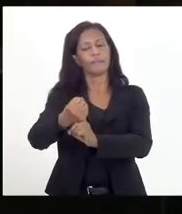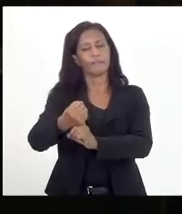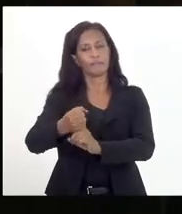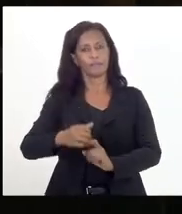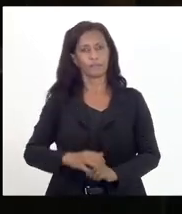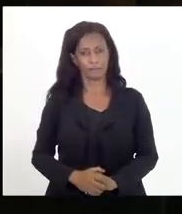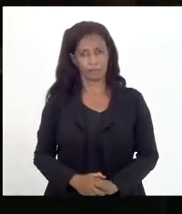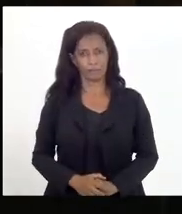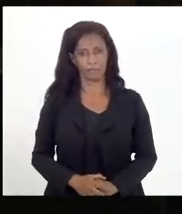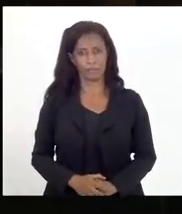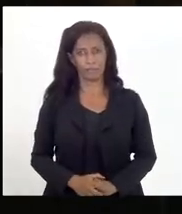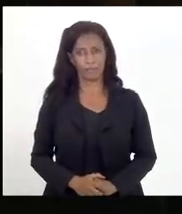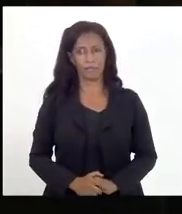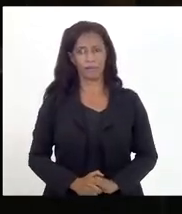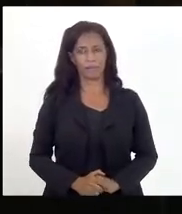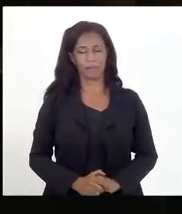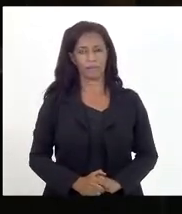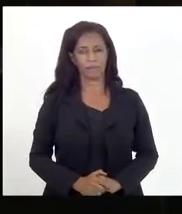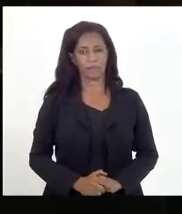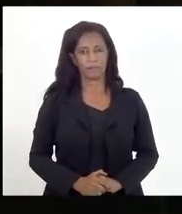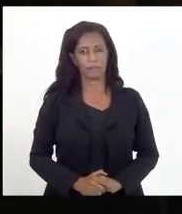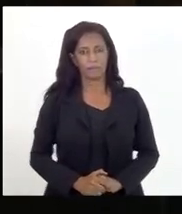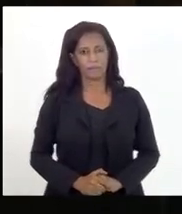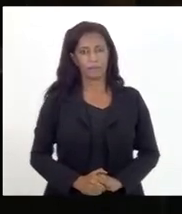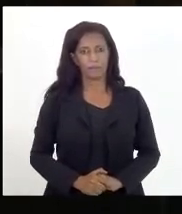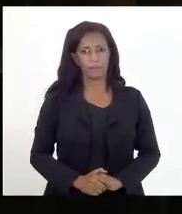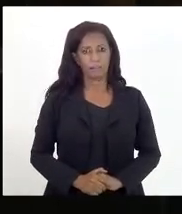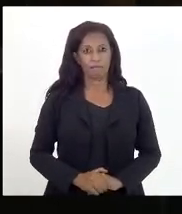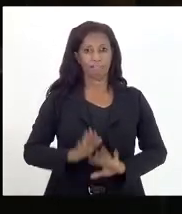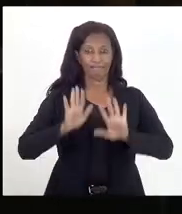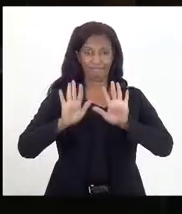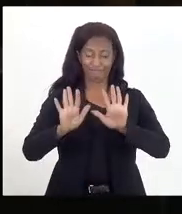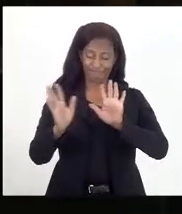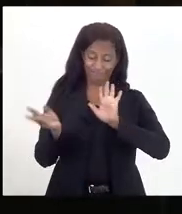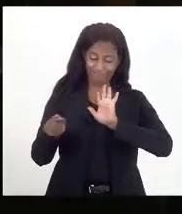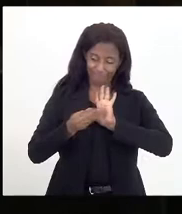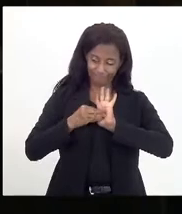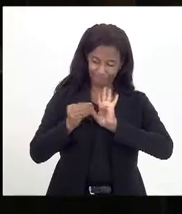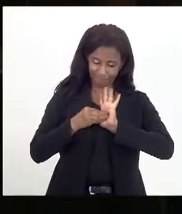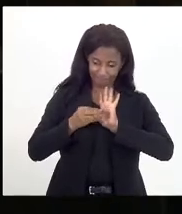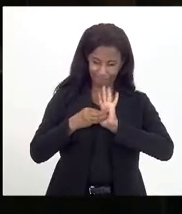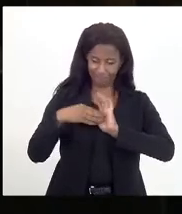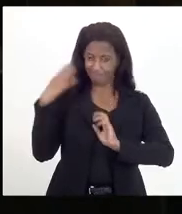ver mais e não é isso que temos visto